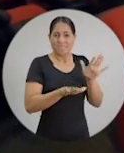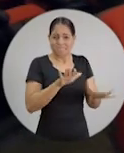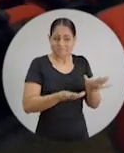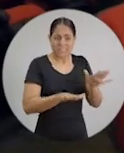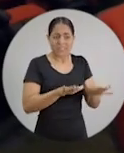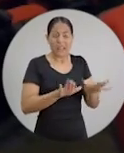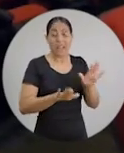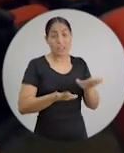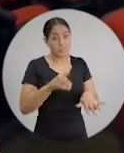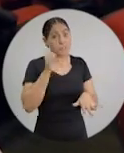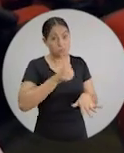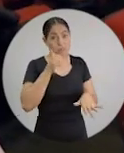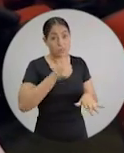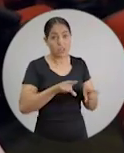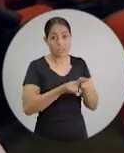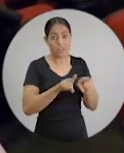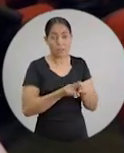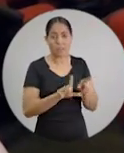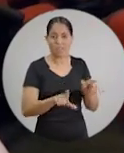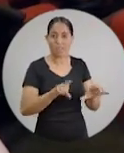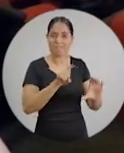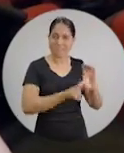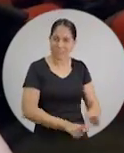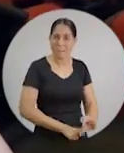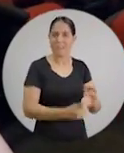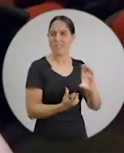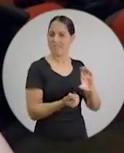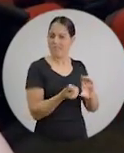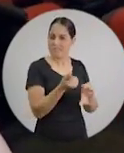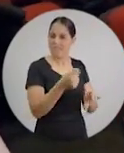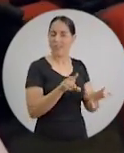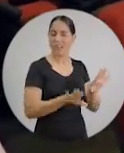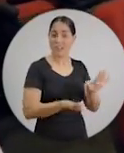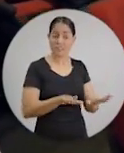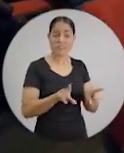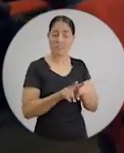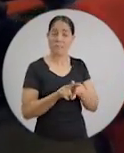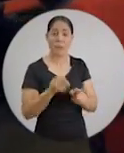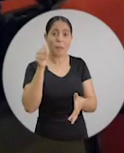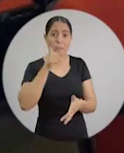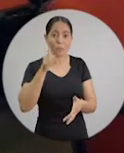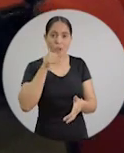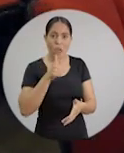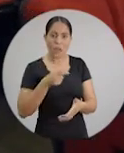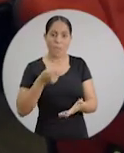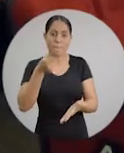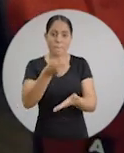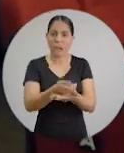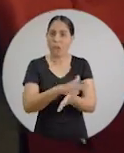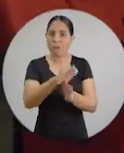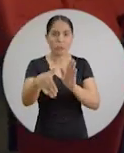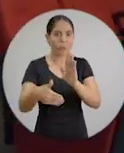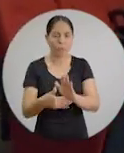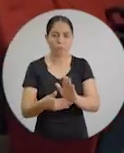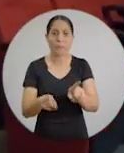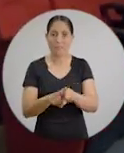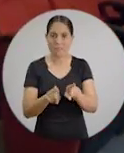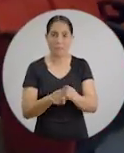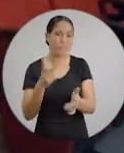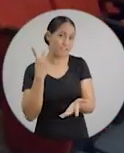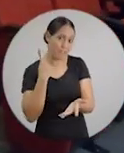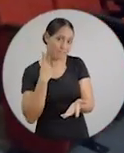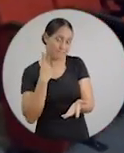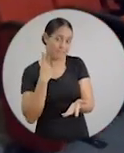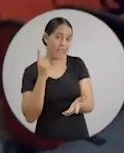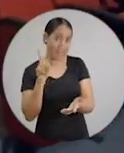realidade. A gente vive num país em que às vezes a mulher pode ter uma dependência econômica, mas ao mesmo tempo a gente vê situações em que a mulher até sustenta a